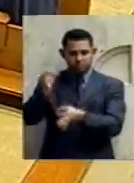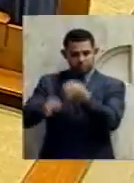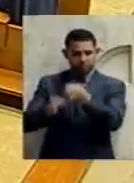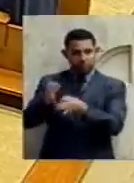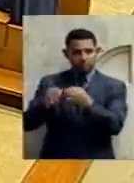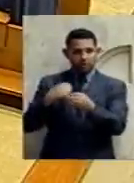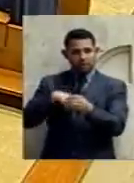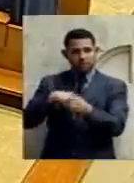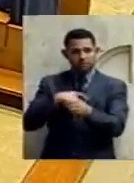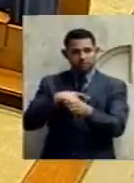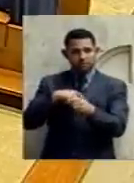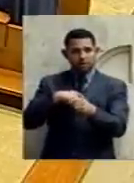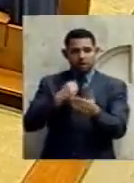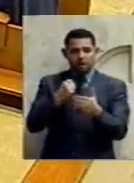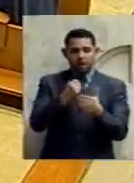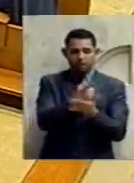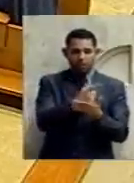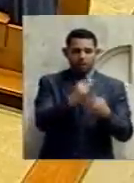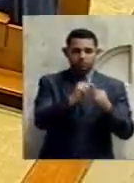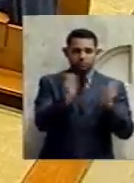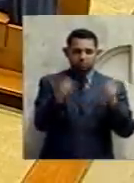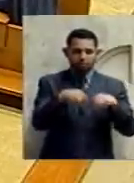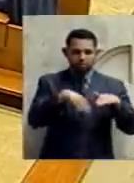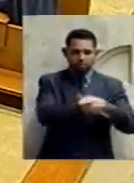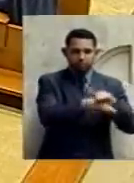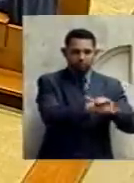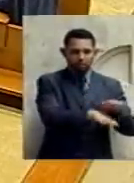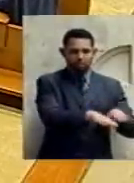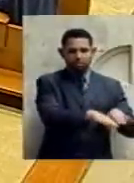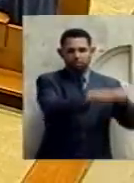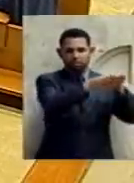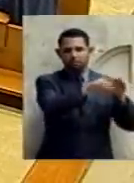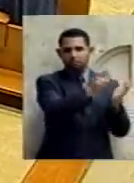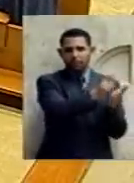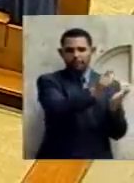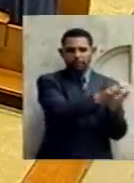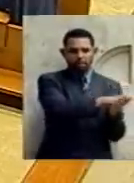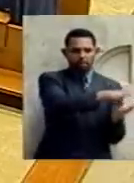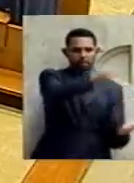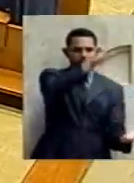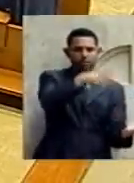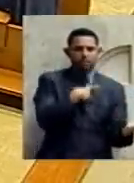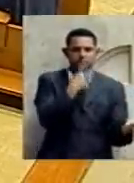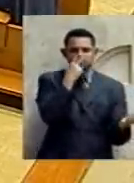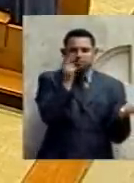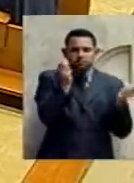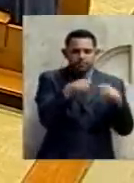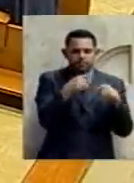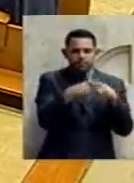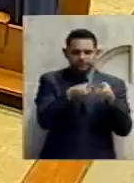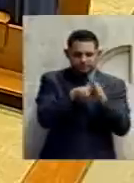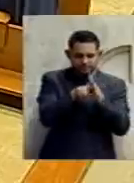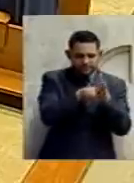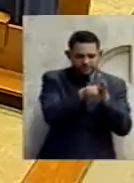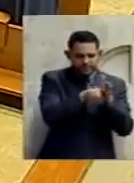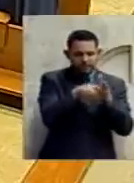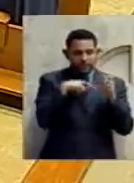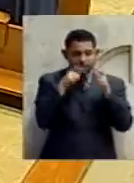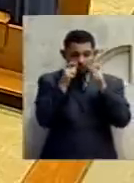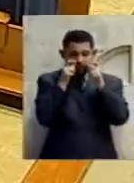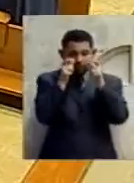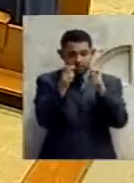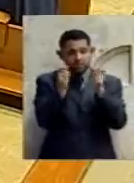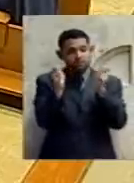alugar salas onde possam guardá-los. É imperioso, portanto, enfrentar esse desafio que reconhecemos